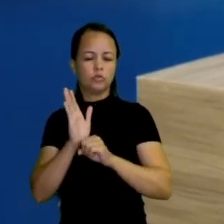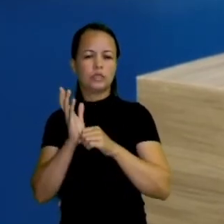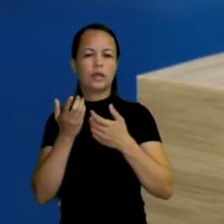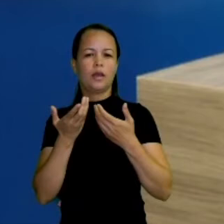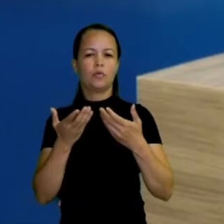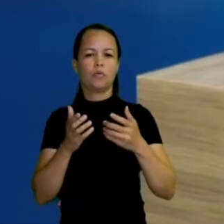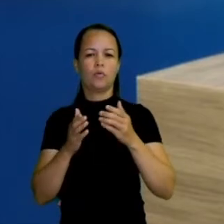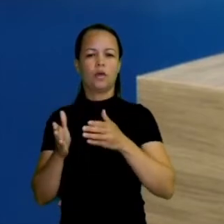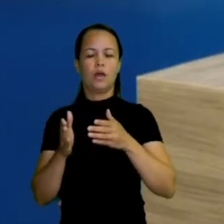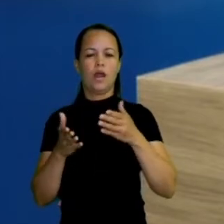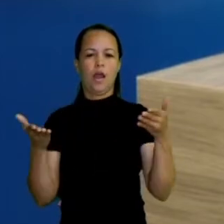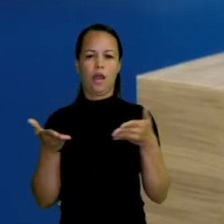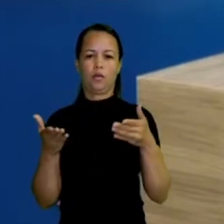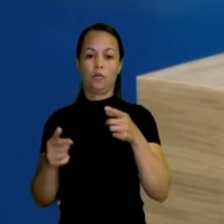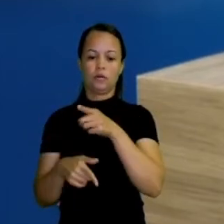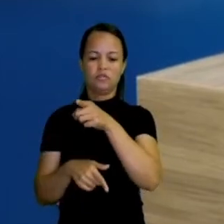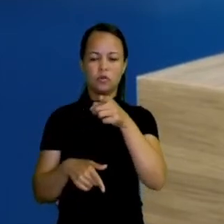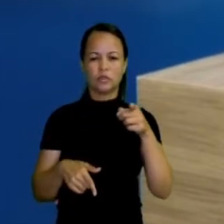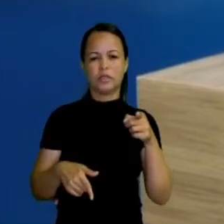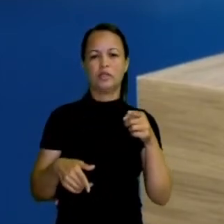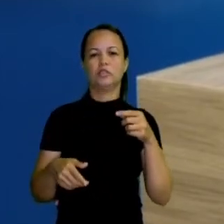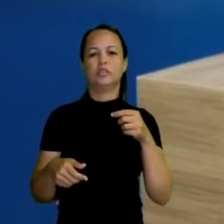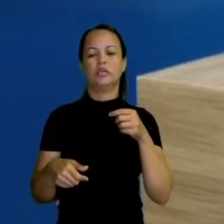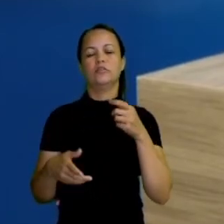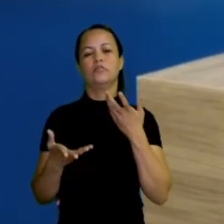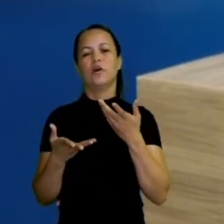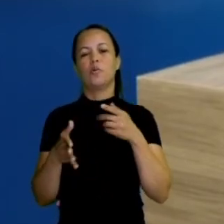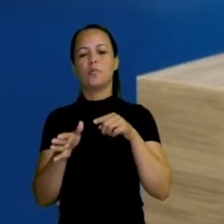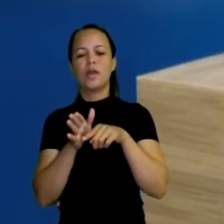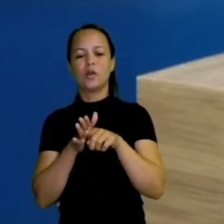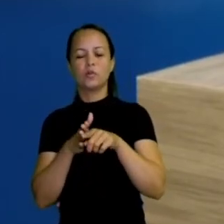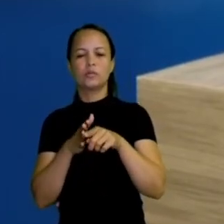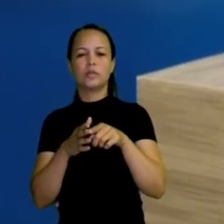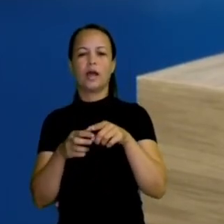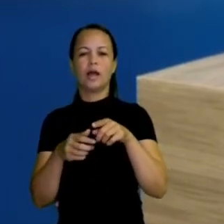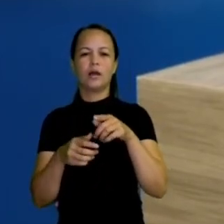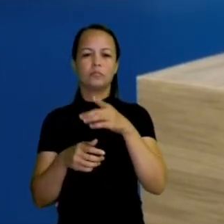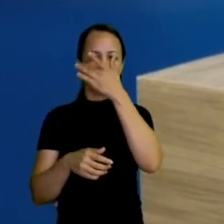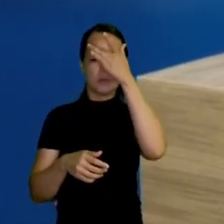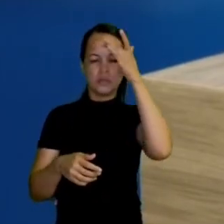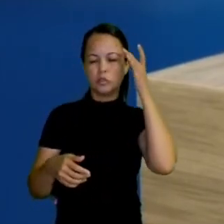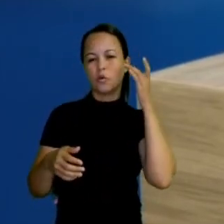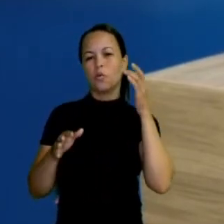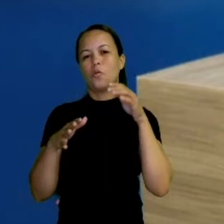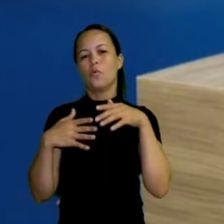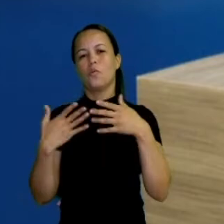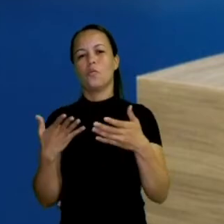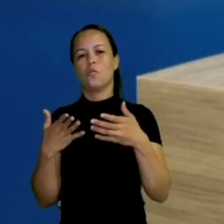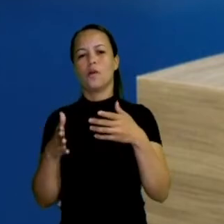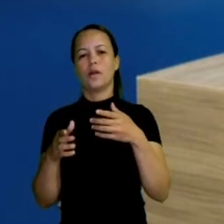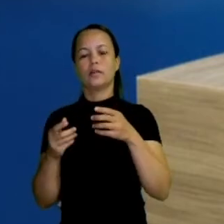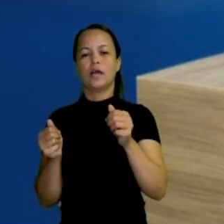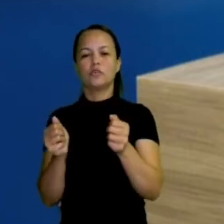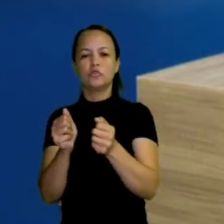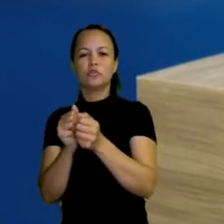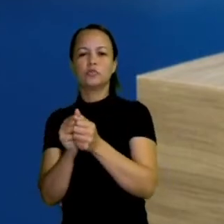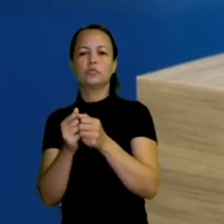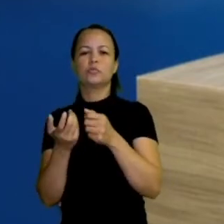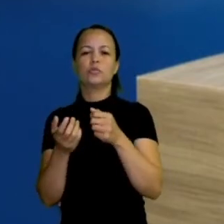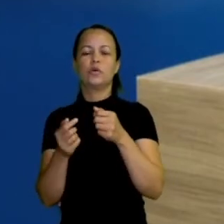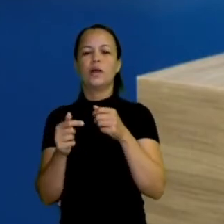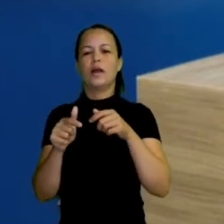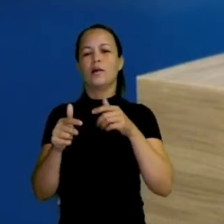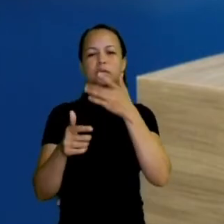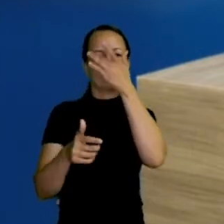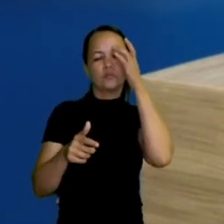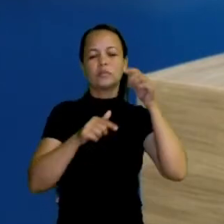vez vocês vão parar aí próximo, perto de alguém que tiver agora, ou que vai chegar mais tarde do trabalho, ou que tem aquela horinha